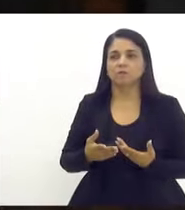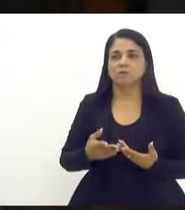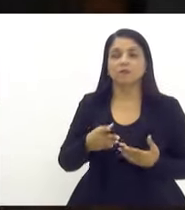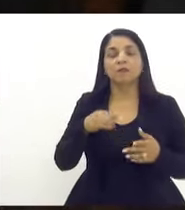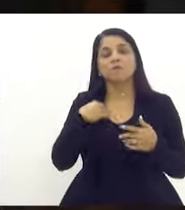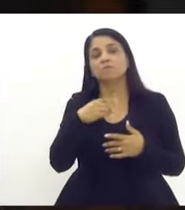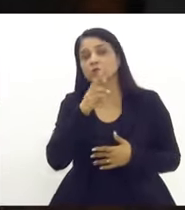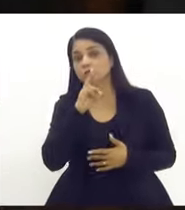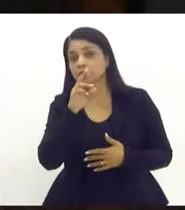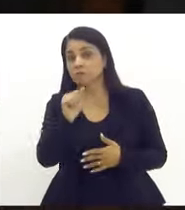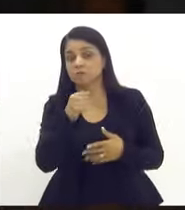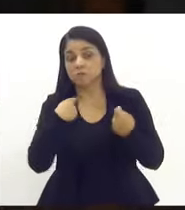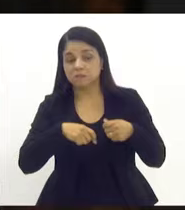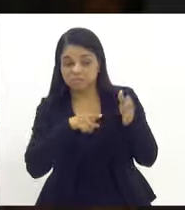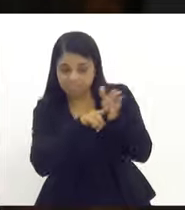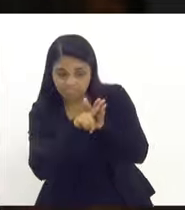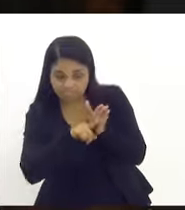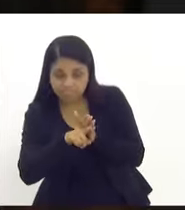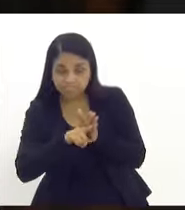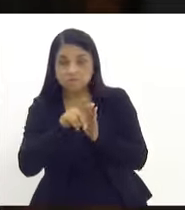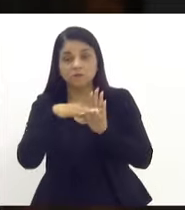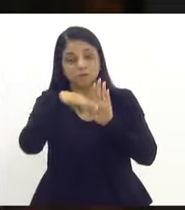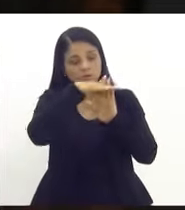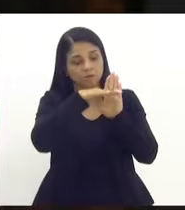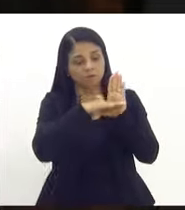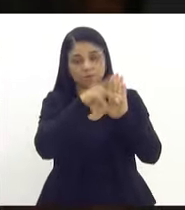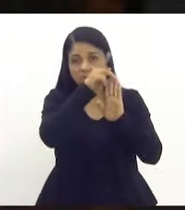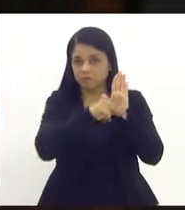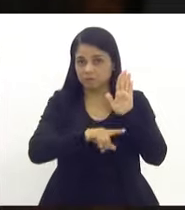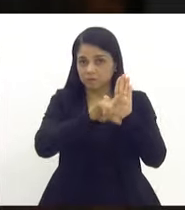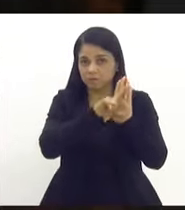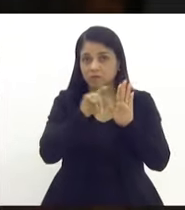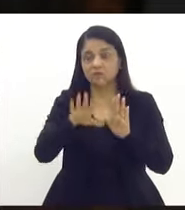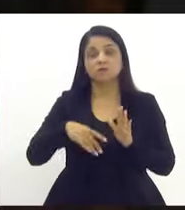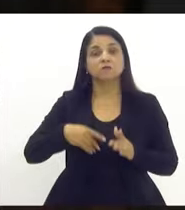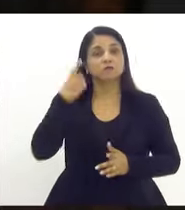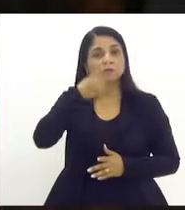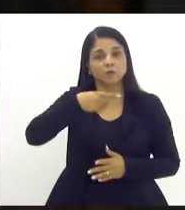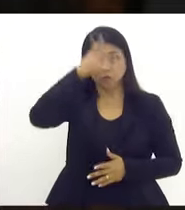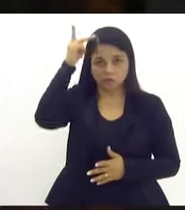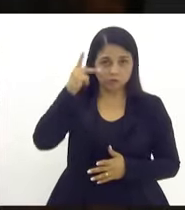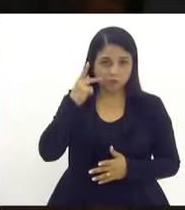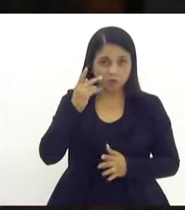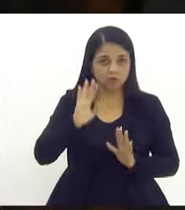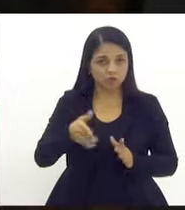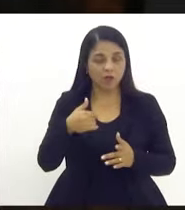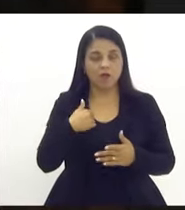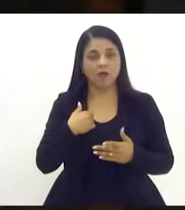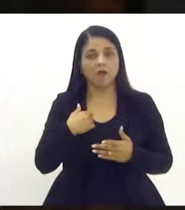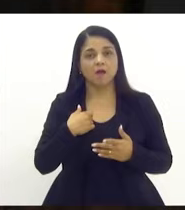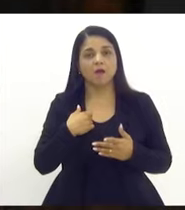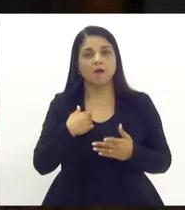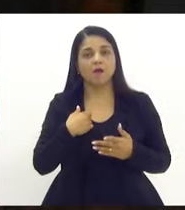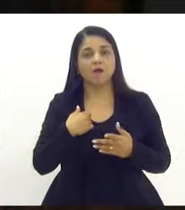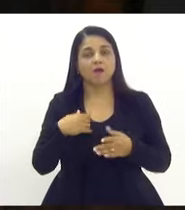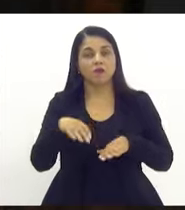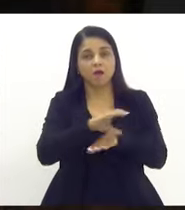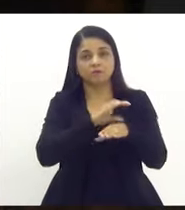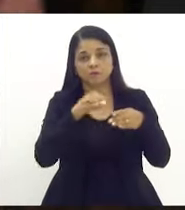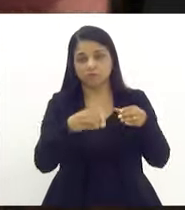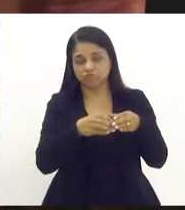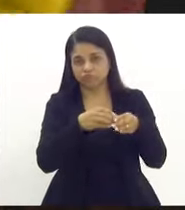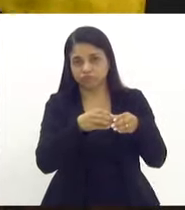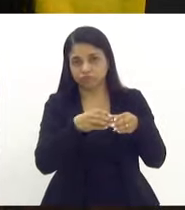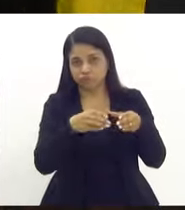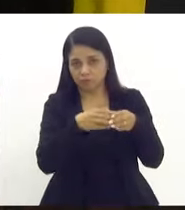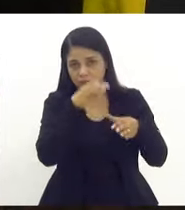projeto da pauta, porque, segundo o deputado Luiz Paulo, já houve eu chamei aqui para a Constituição e Justiça dar o parecer, mas